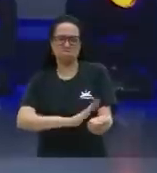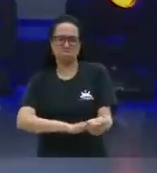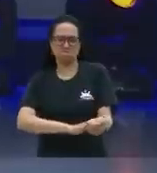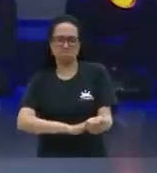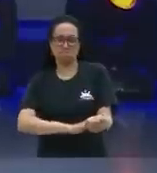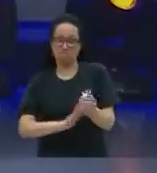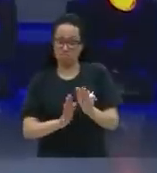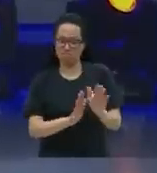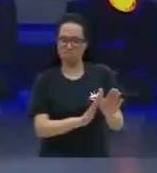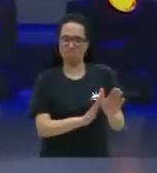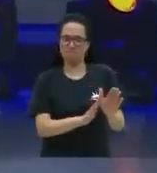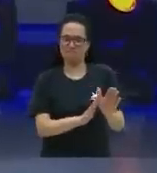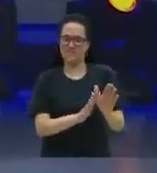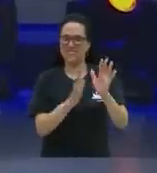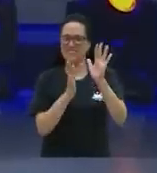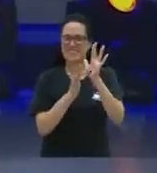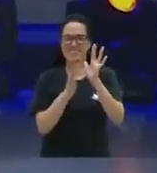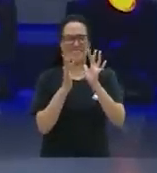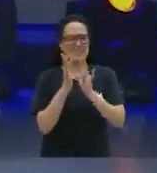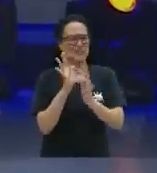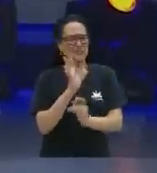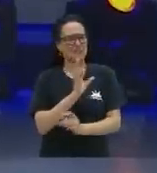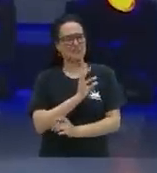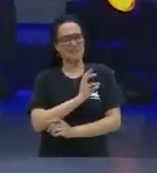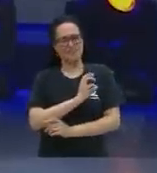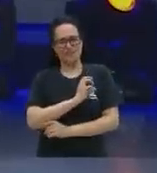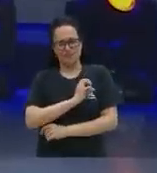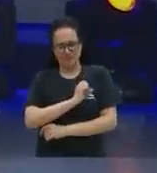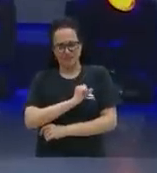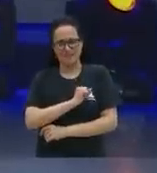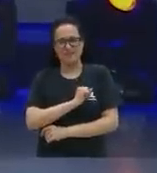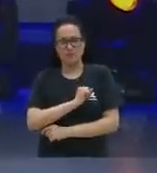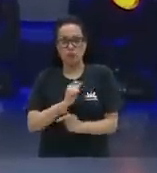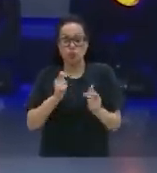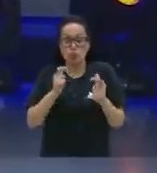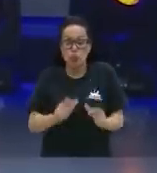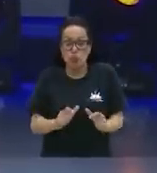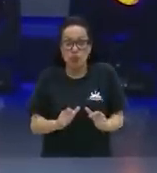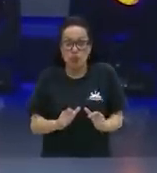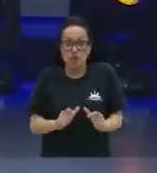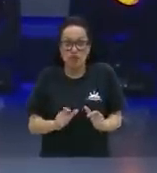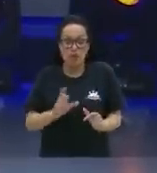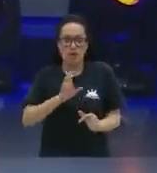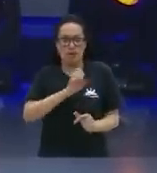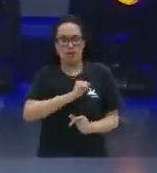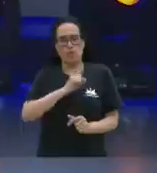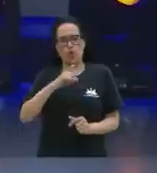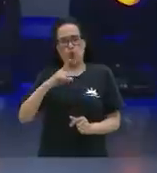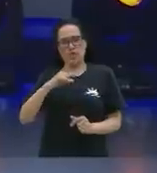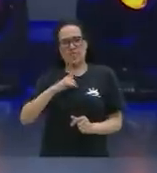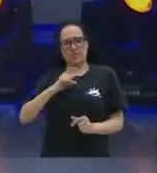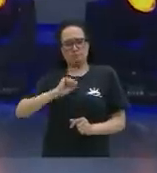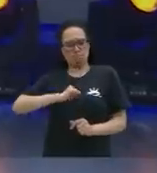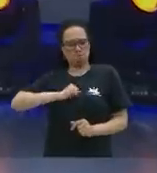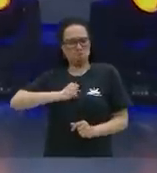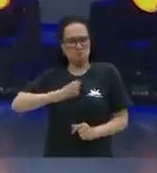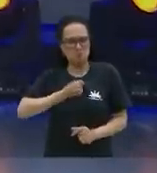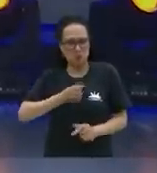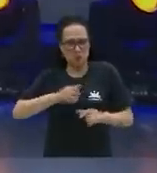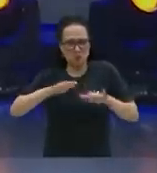Jesus é amor. E onde o amor entra, o ódio não pode